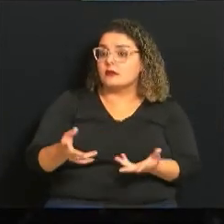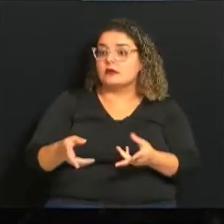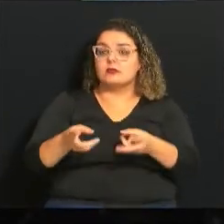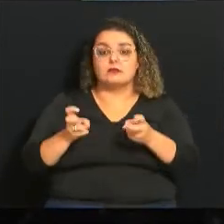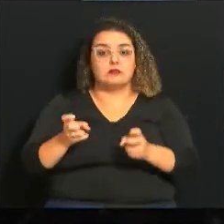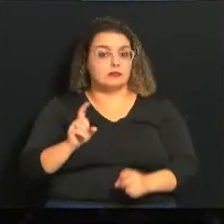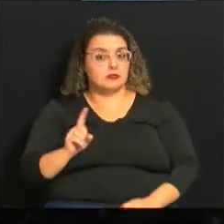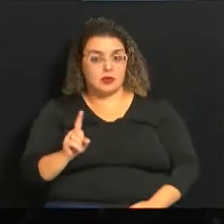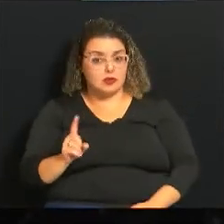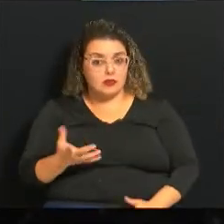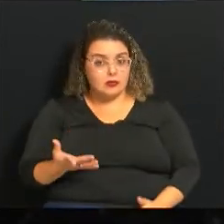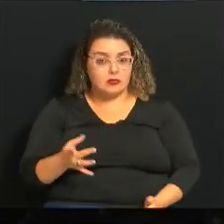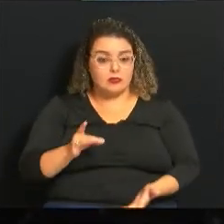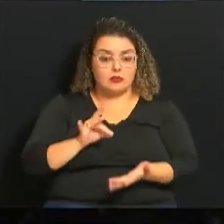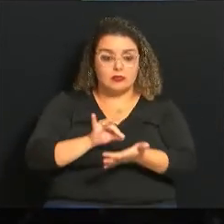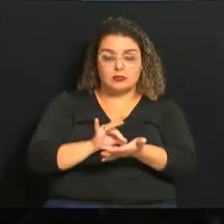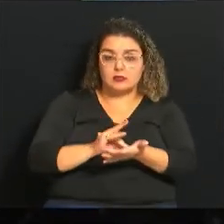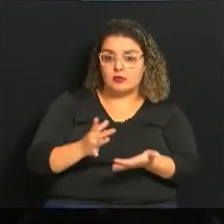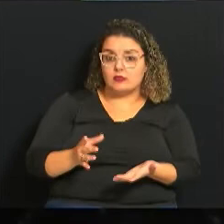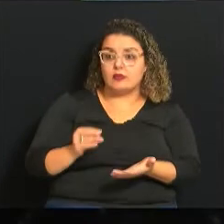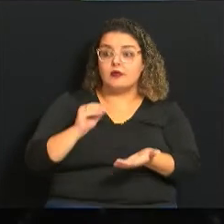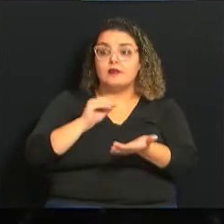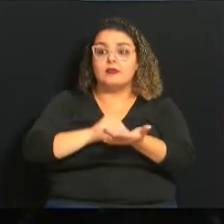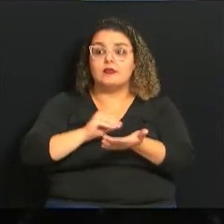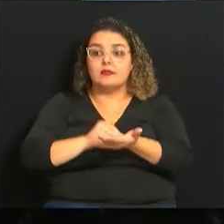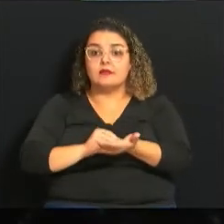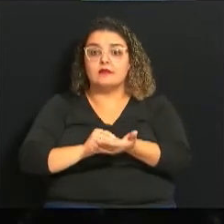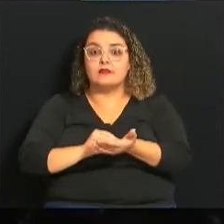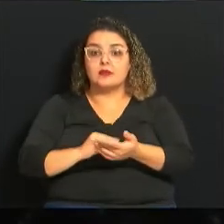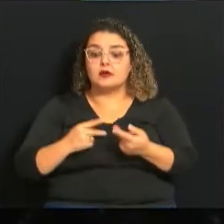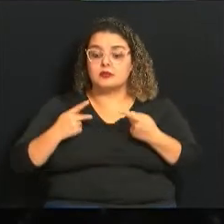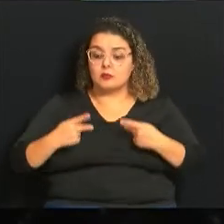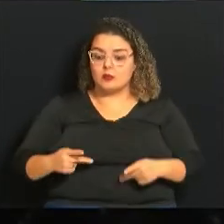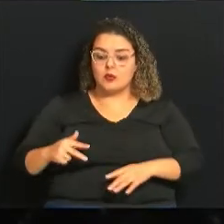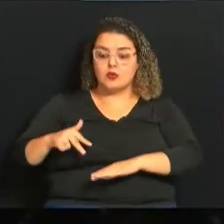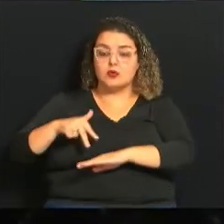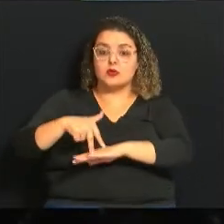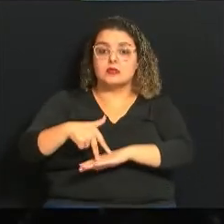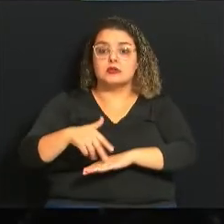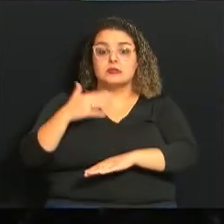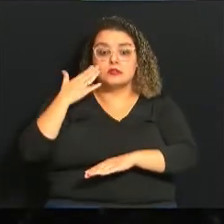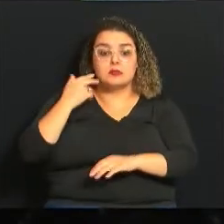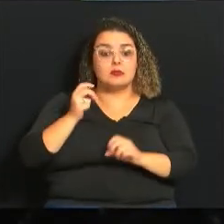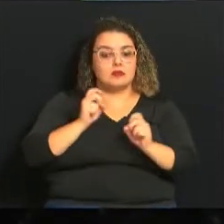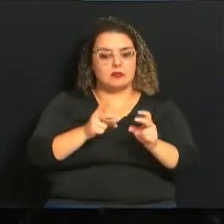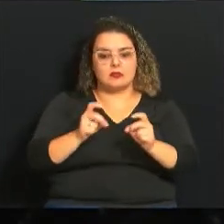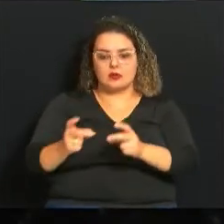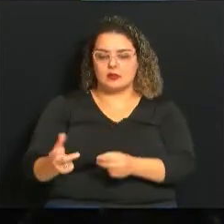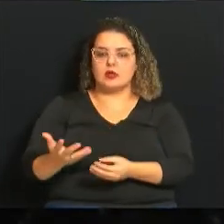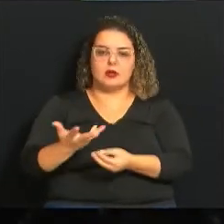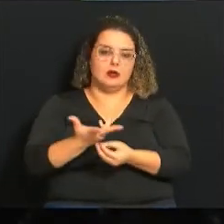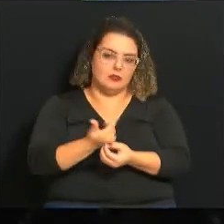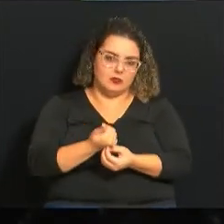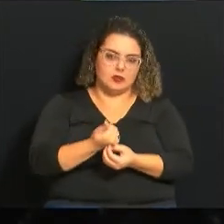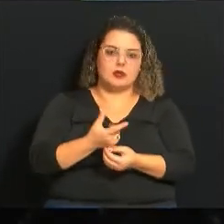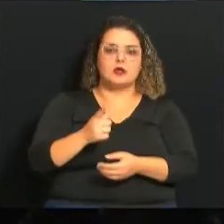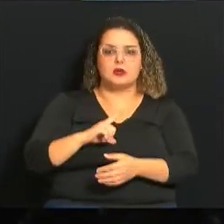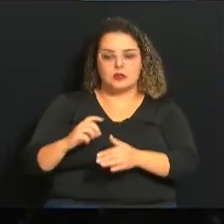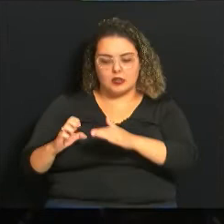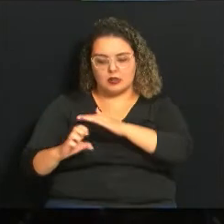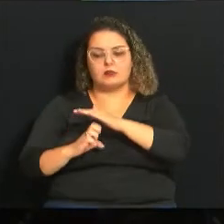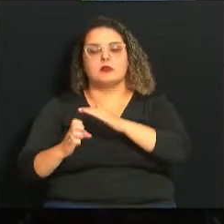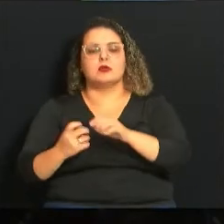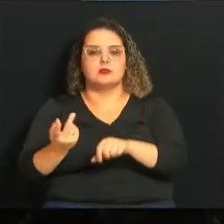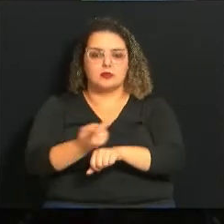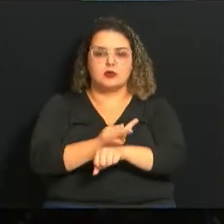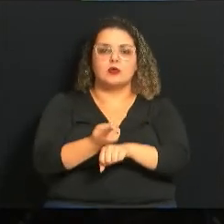que, na verdade, o que falta é saber se posicionar, saber vender o seu peixe, porque tem muitas empresas à procura, tem outros